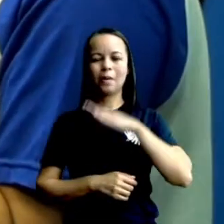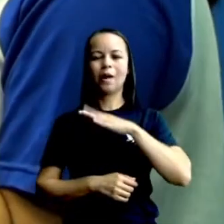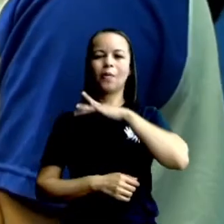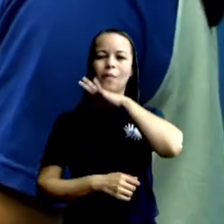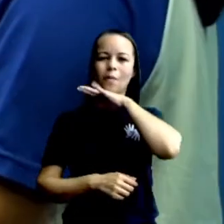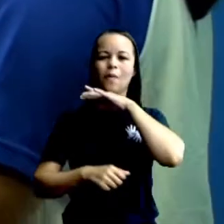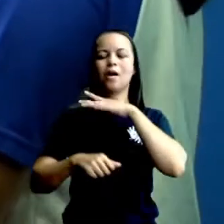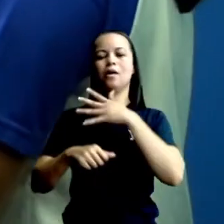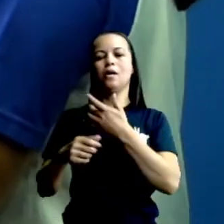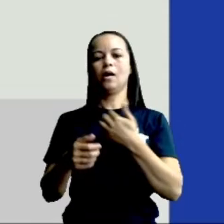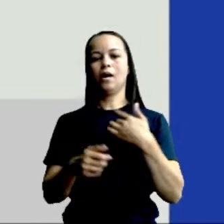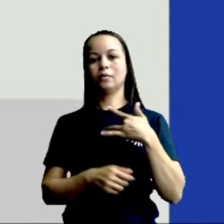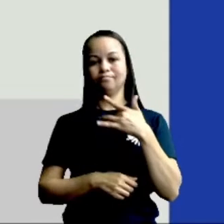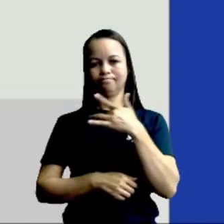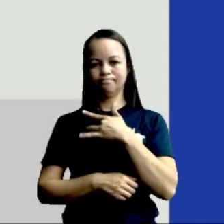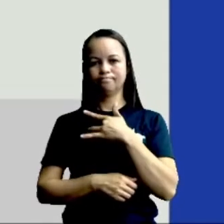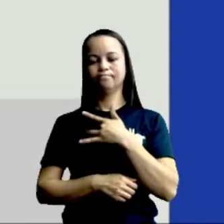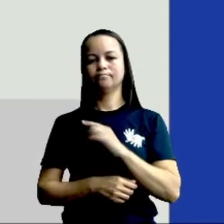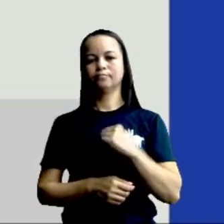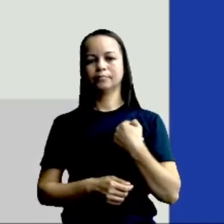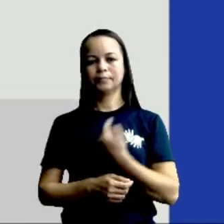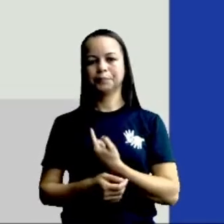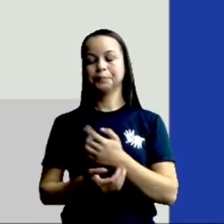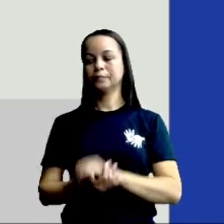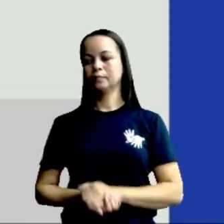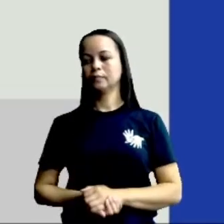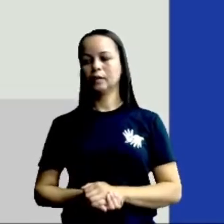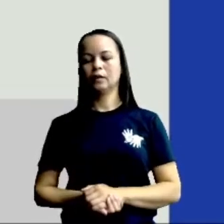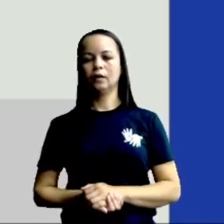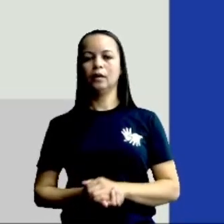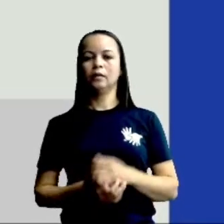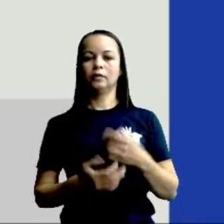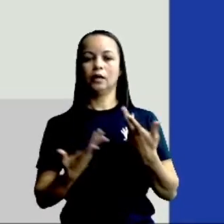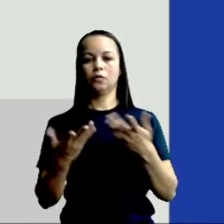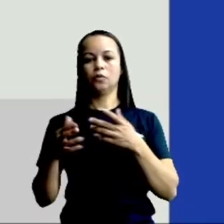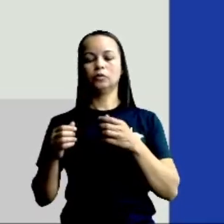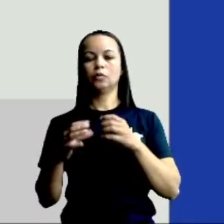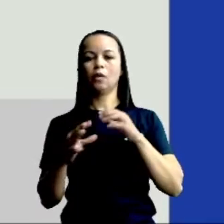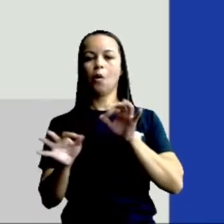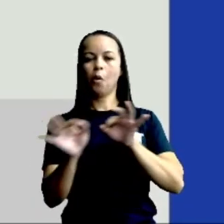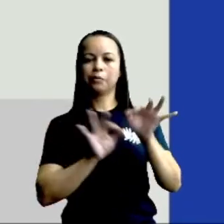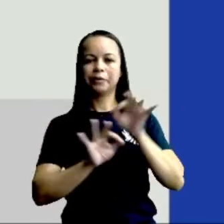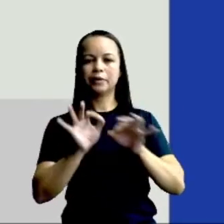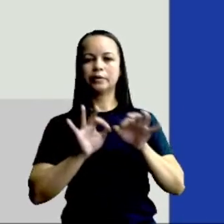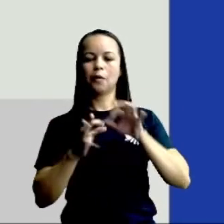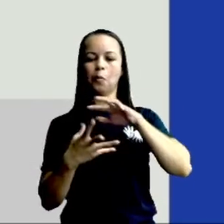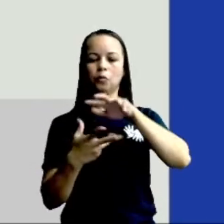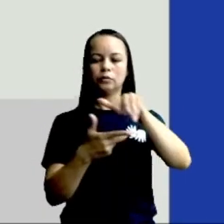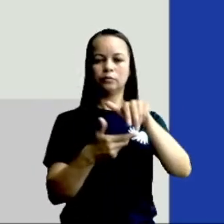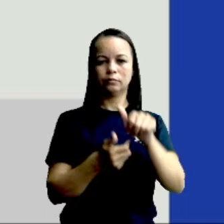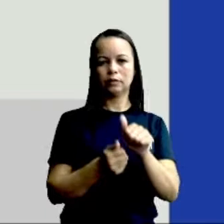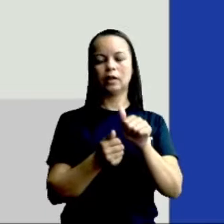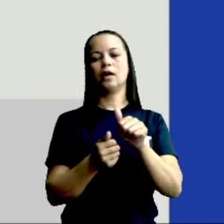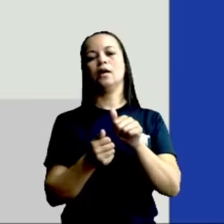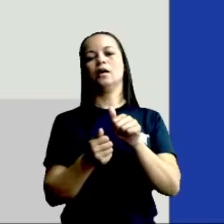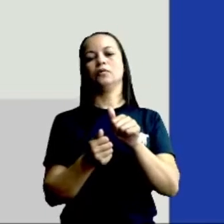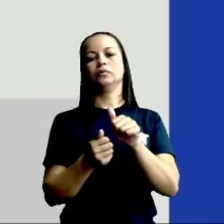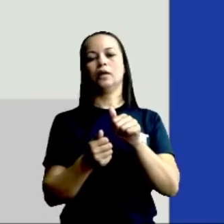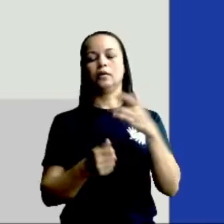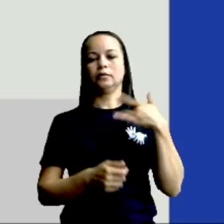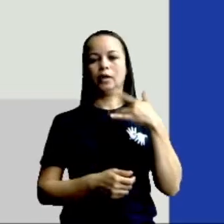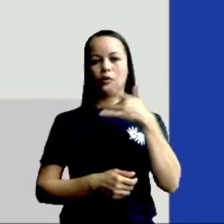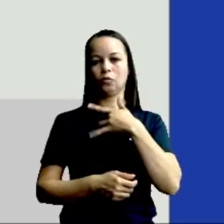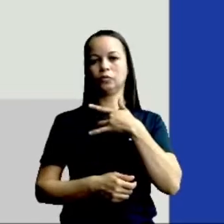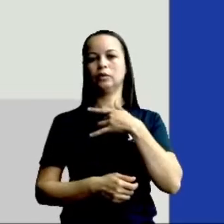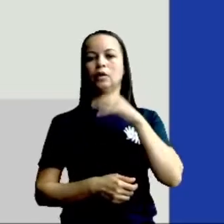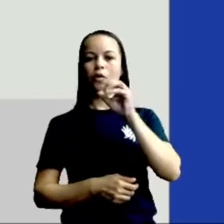bom? De acordo com a Organização Mundial da Saúde, que tem como sigla ó,